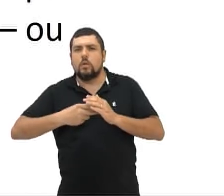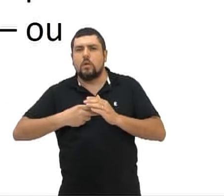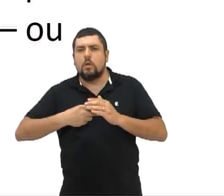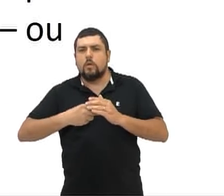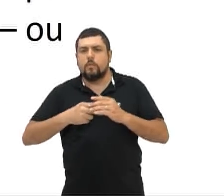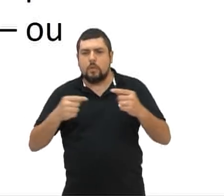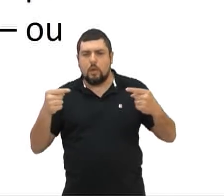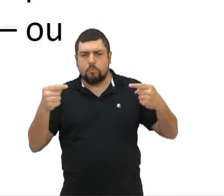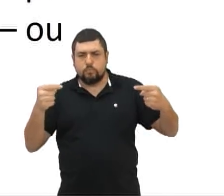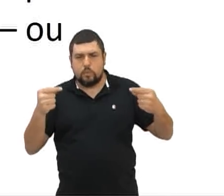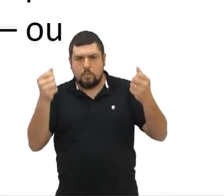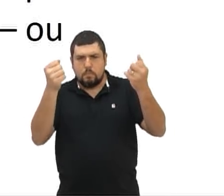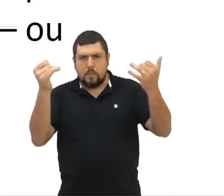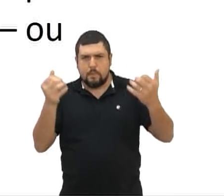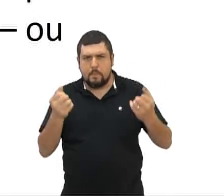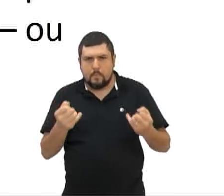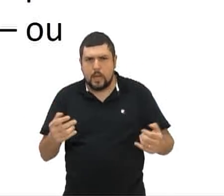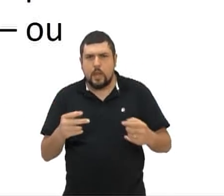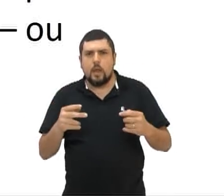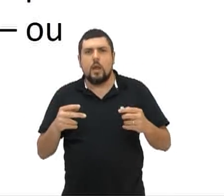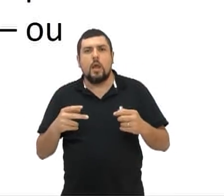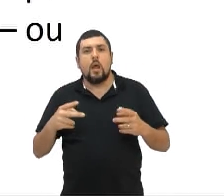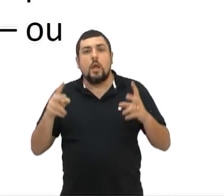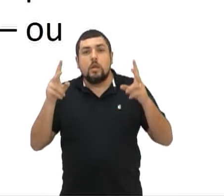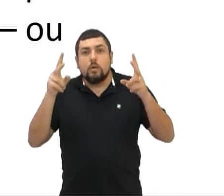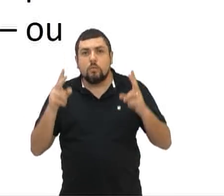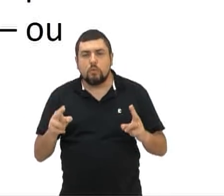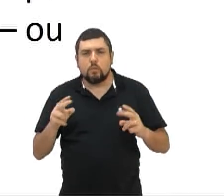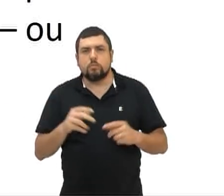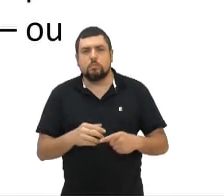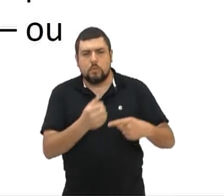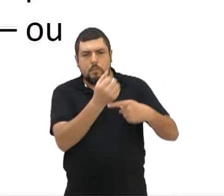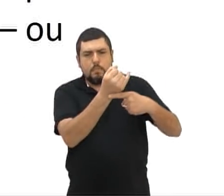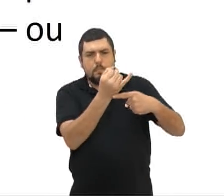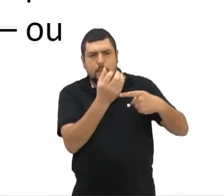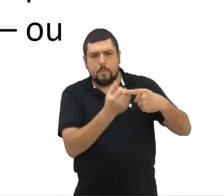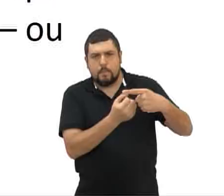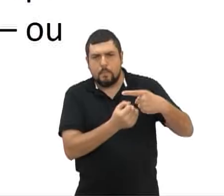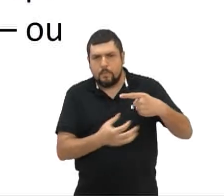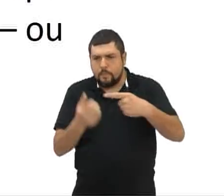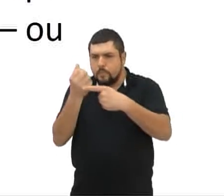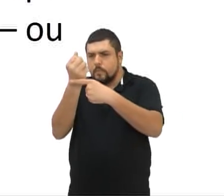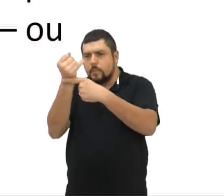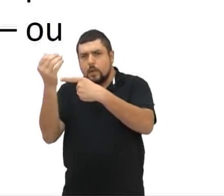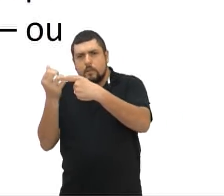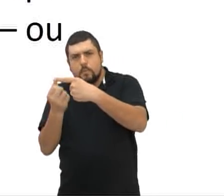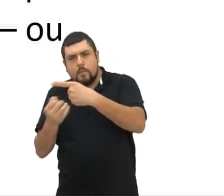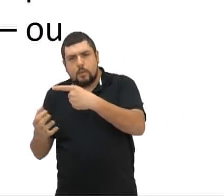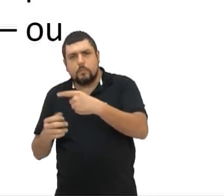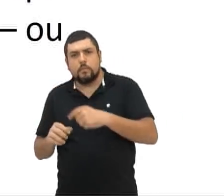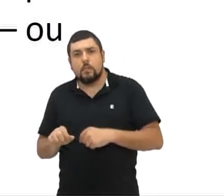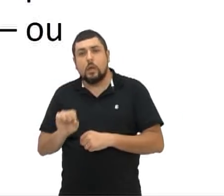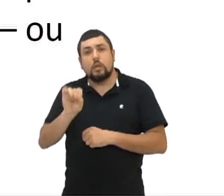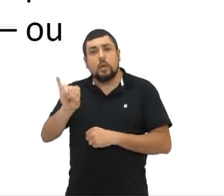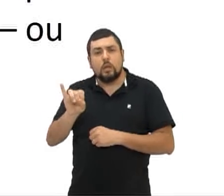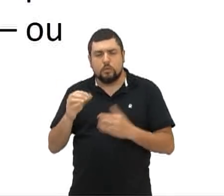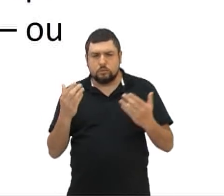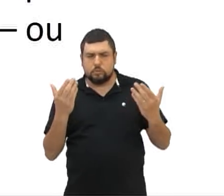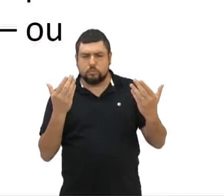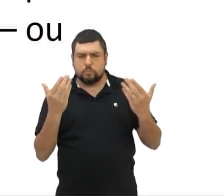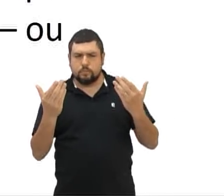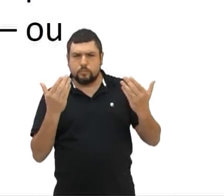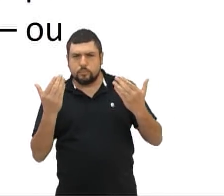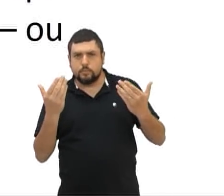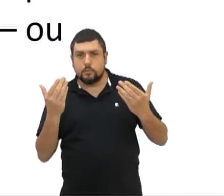razões. Caso essa igualdade seja verdadeira, então dizemos que os números que formam as razões